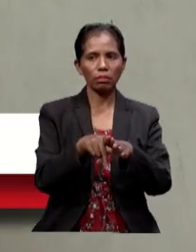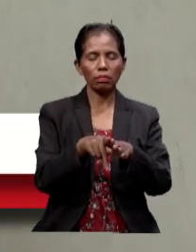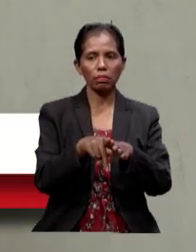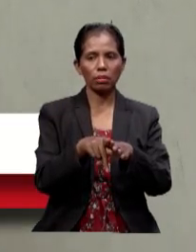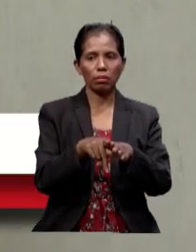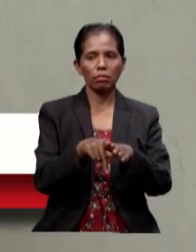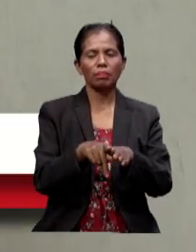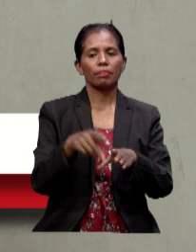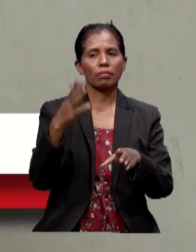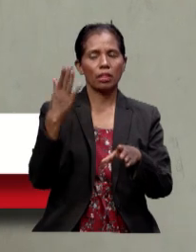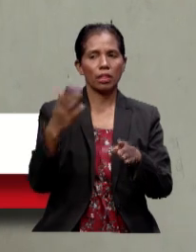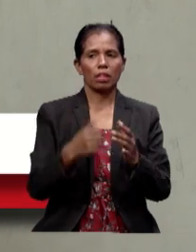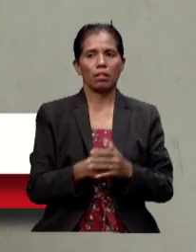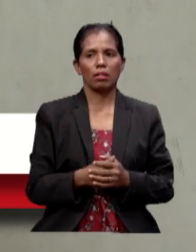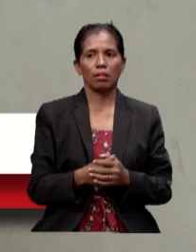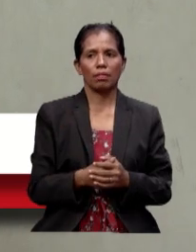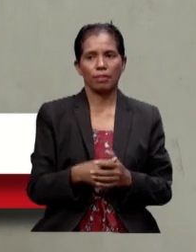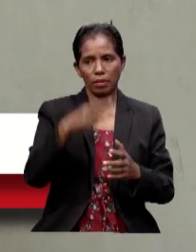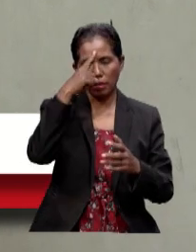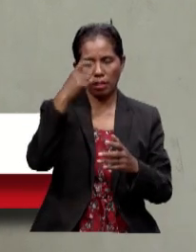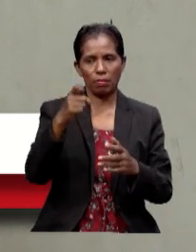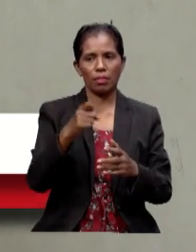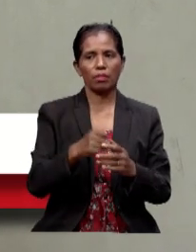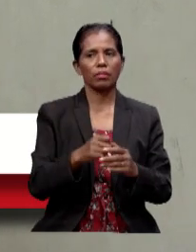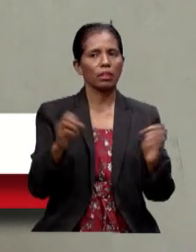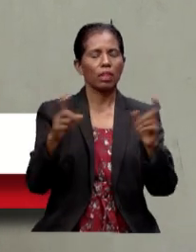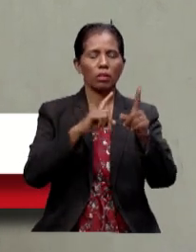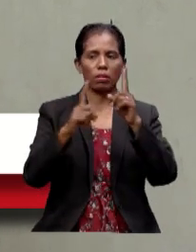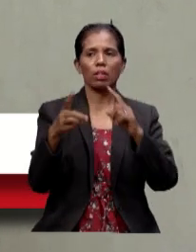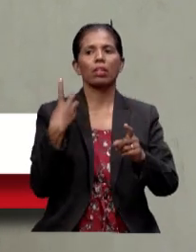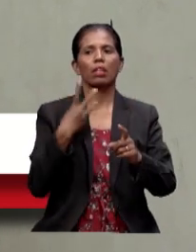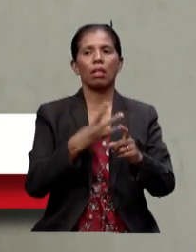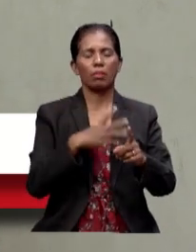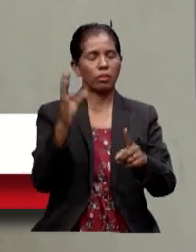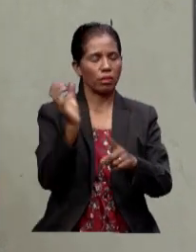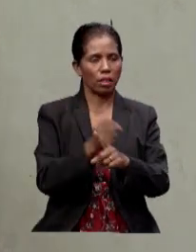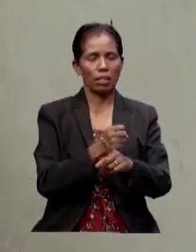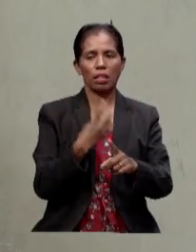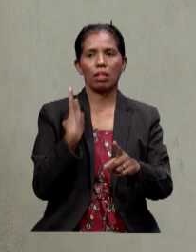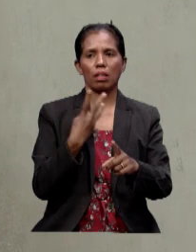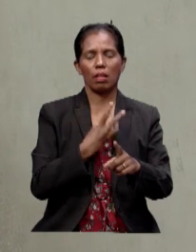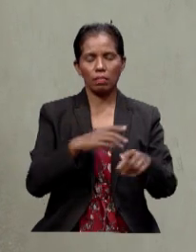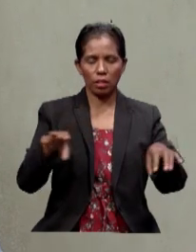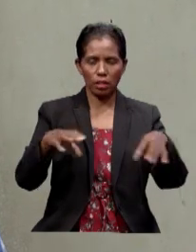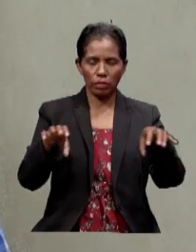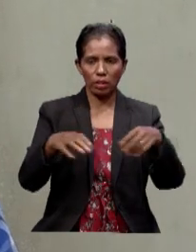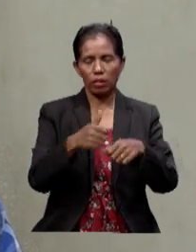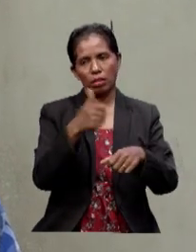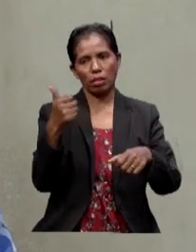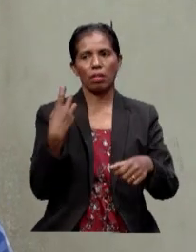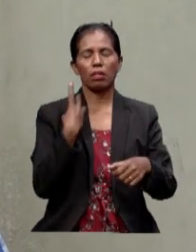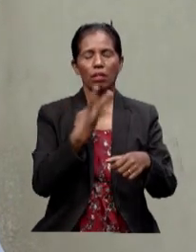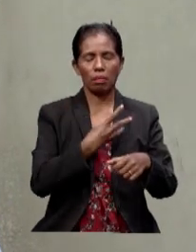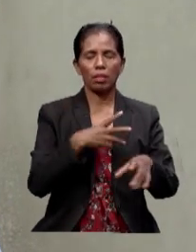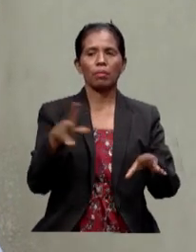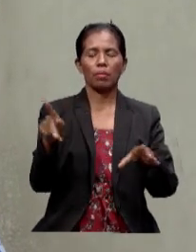e a plenário, né? Também a razão, lá os vai bem, nessa a minha falta, a minha serviço de lugar. Nem a minha bancada,